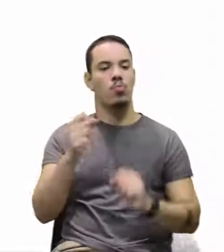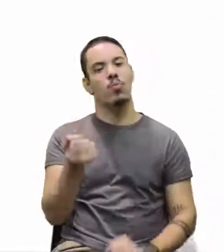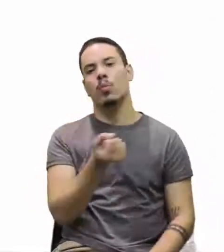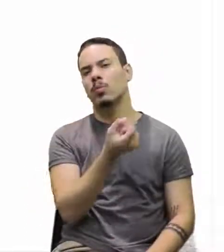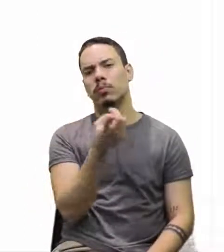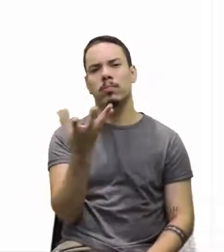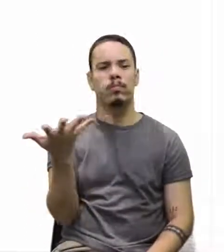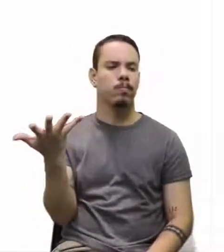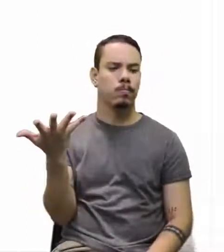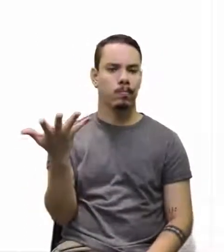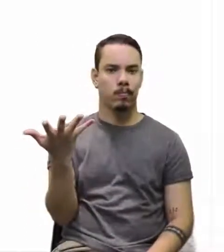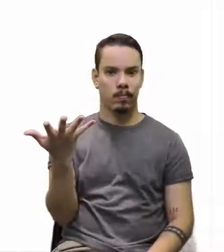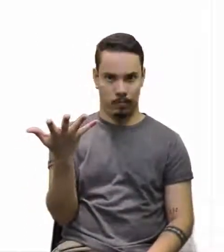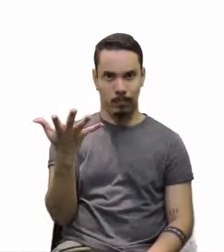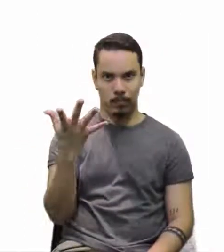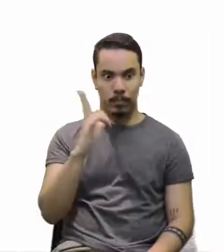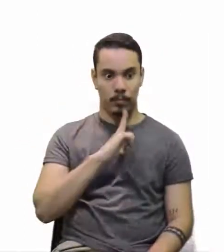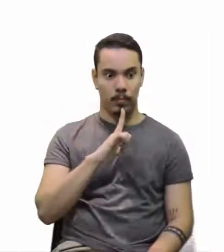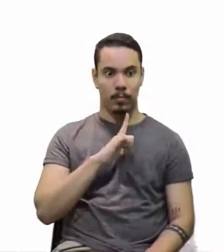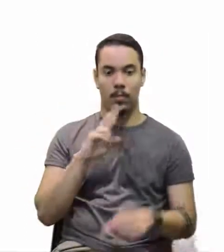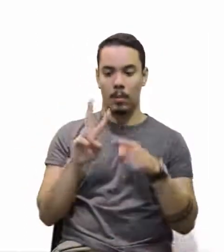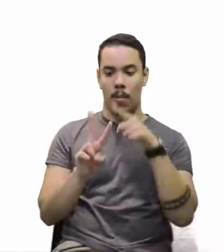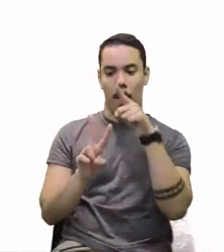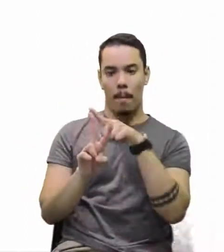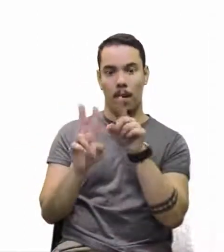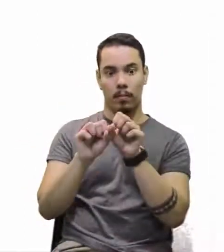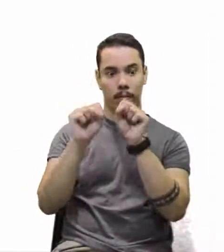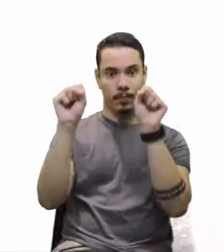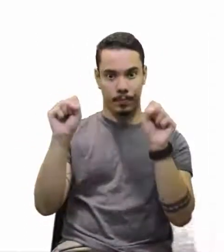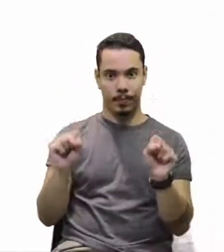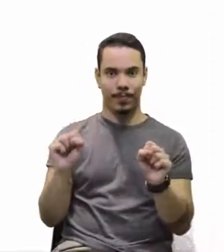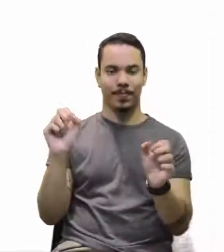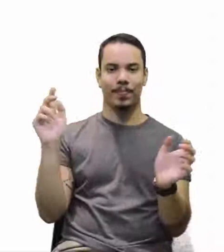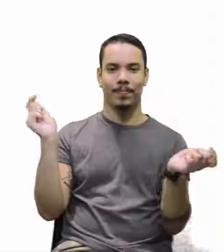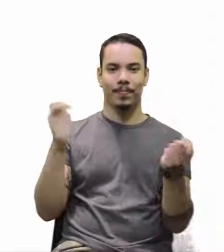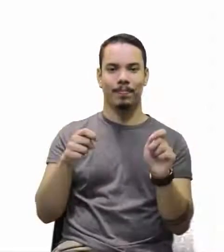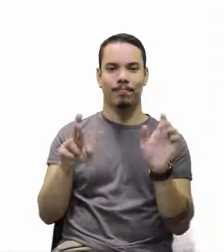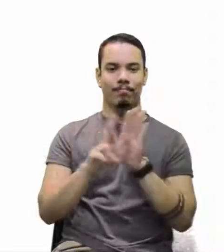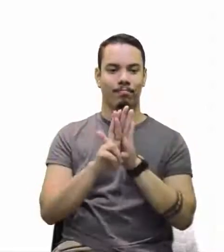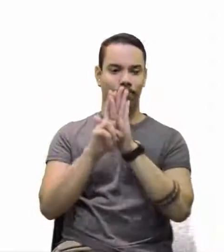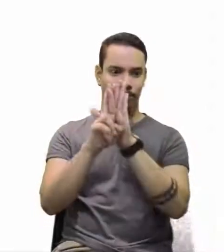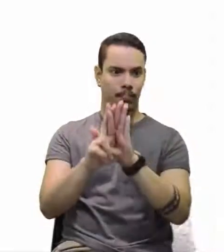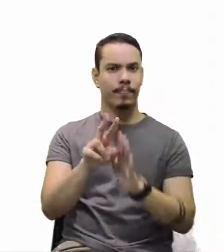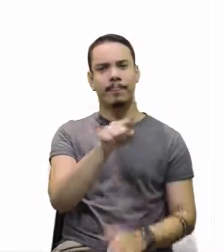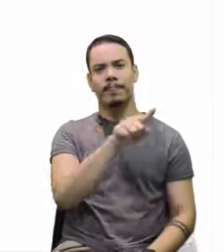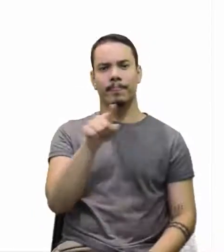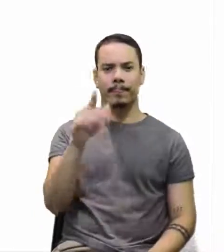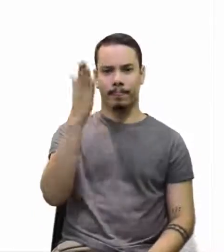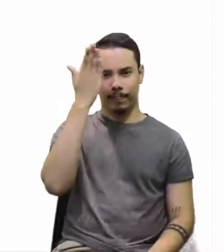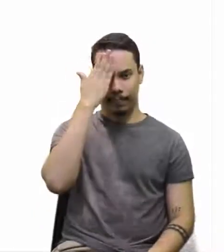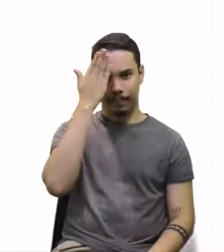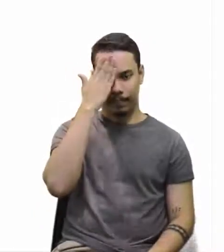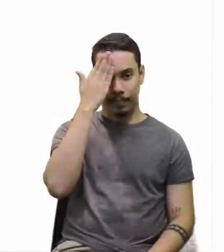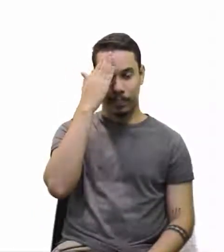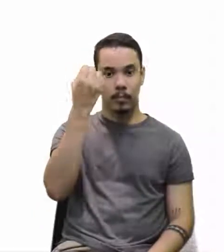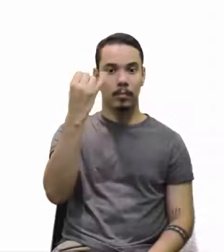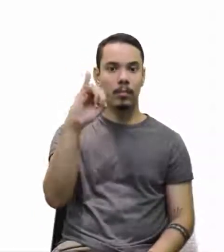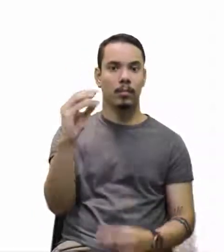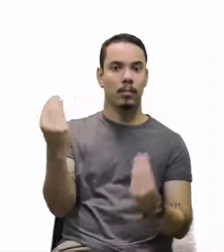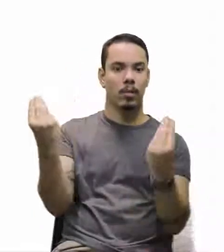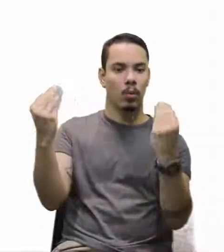segundo, Maxwell. Nós temos dois sistemas de representação. Só para você saber, se for